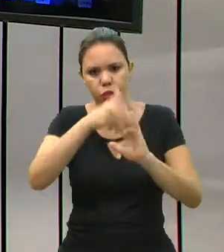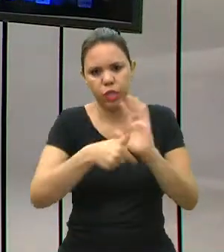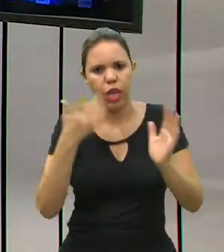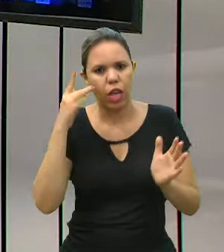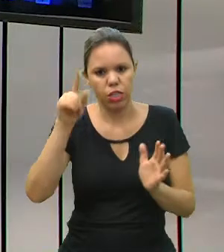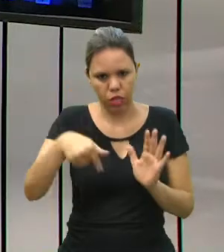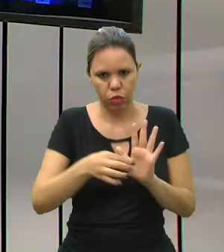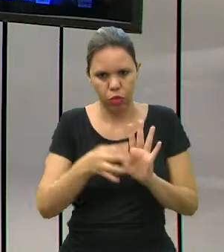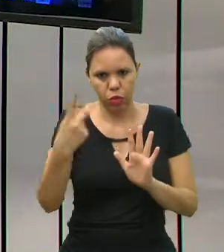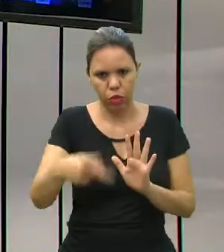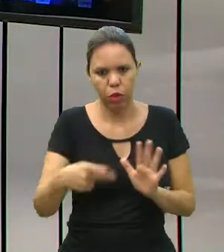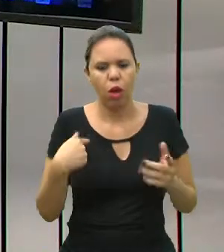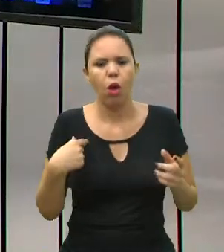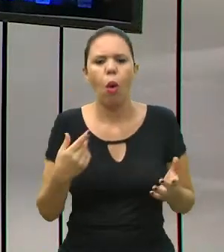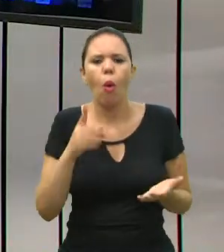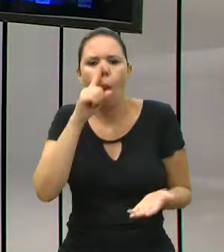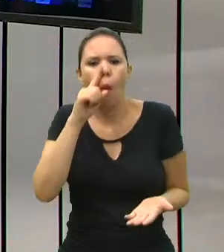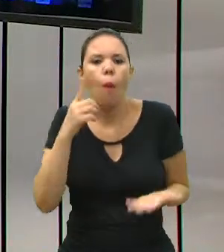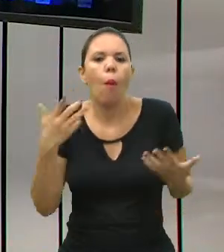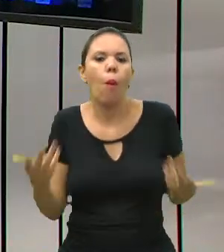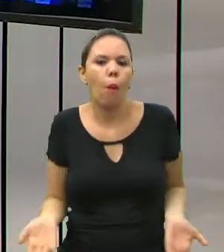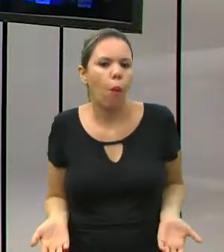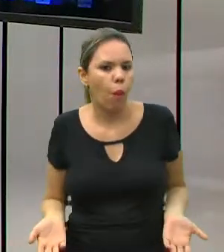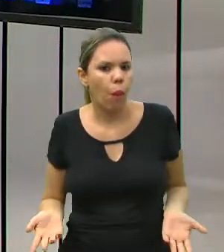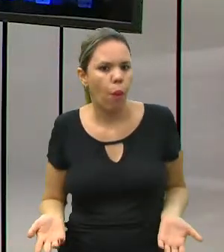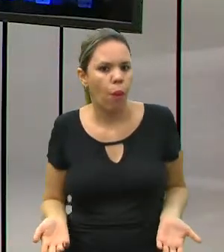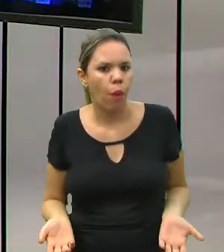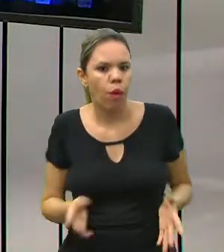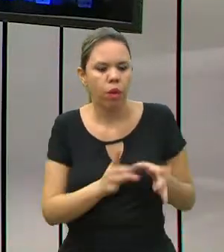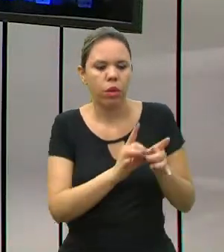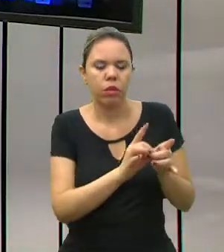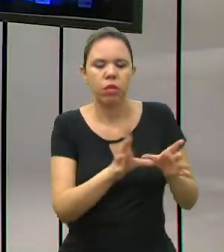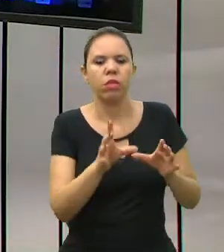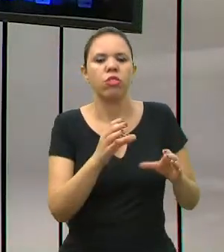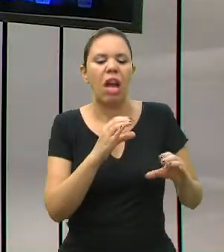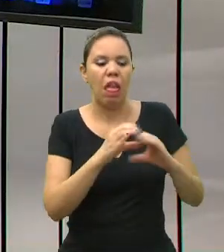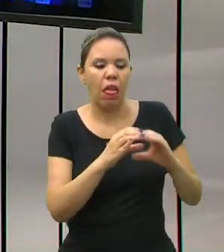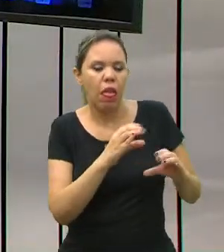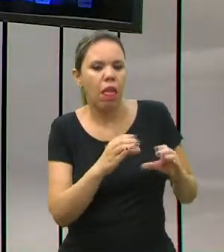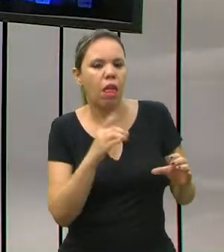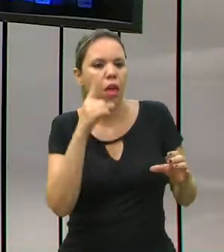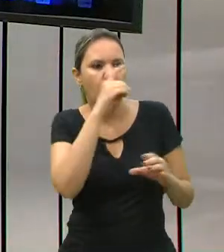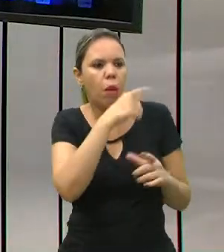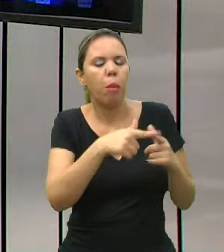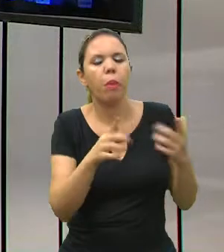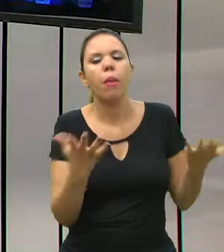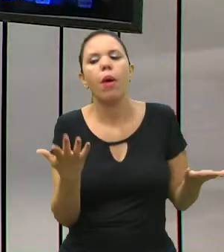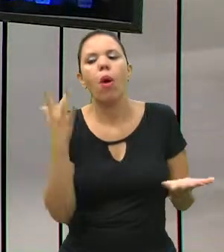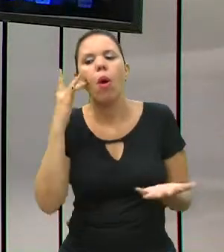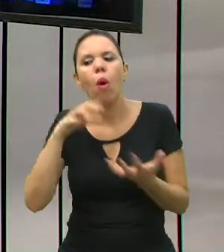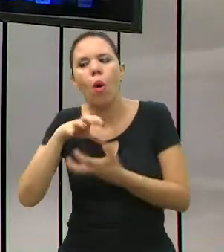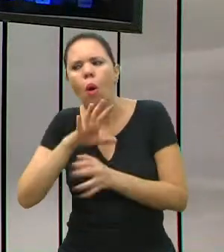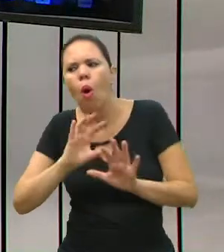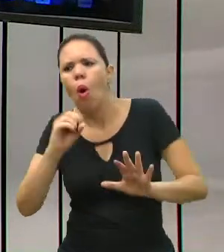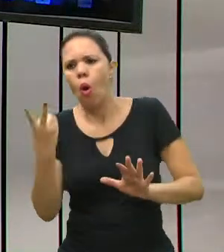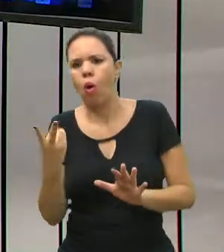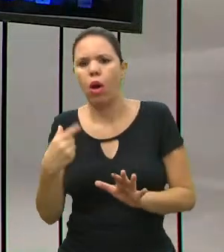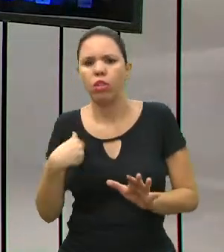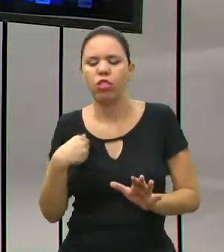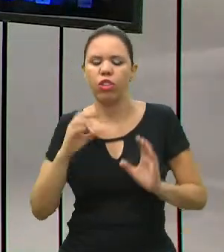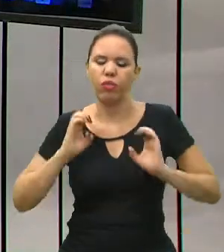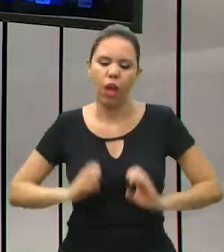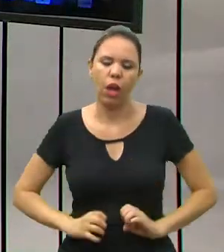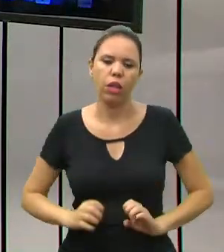ambientais. Essa é a sua opinião? A gente corre o risco de deixar essas relações ainda mais quentes ou a gente vai seguir